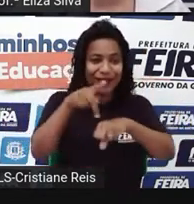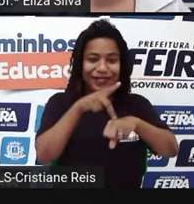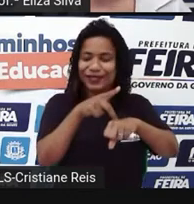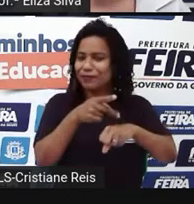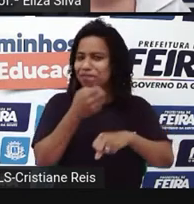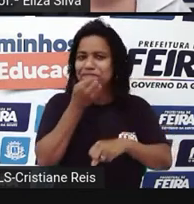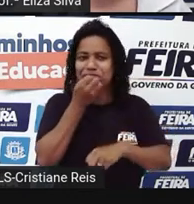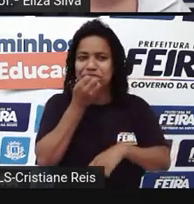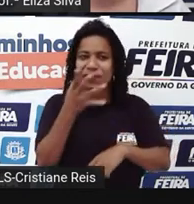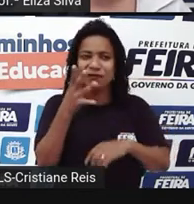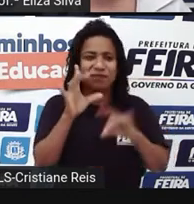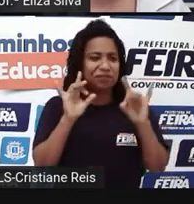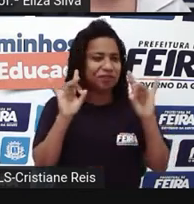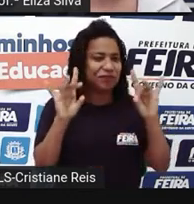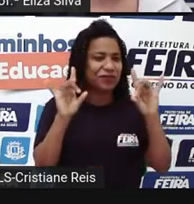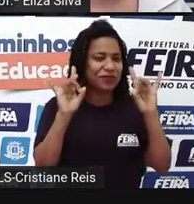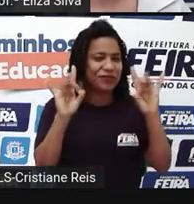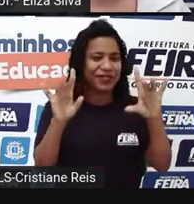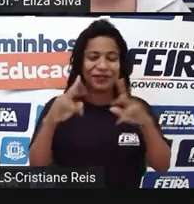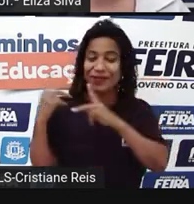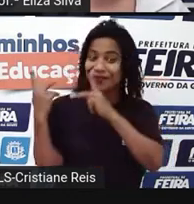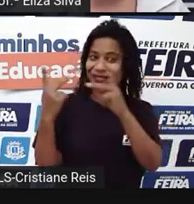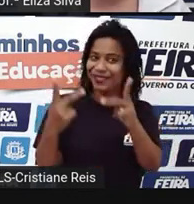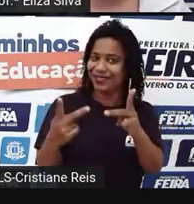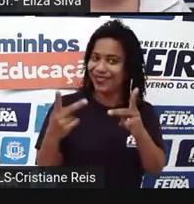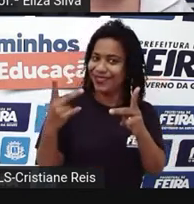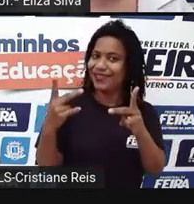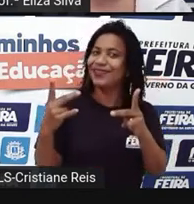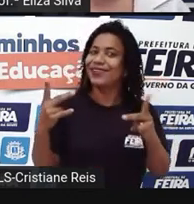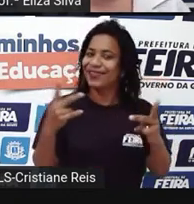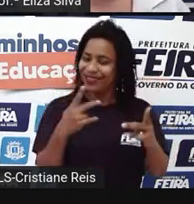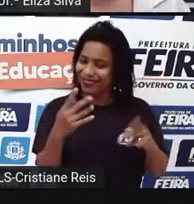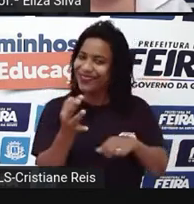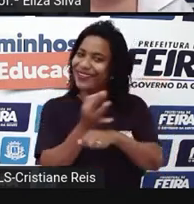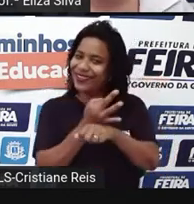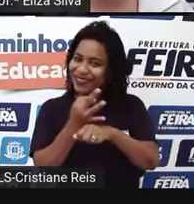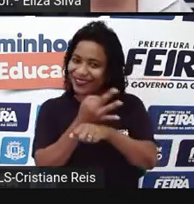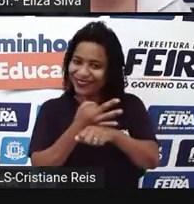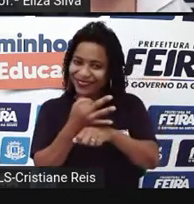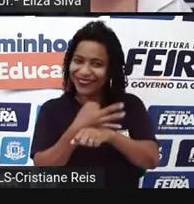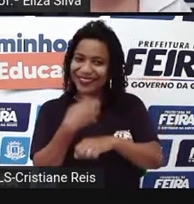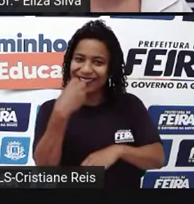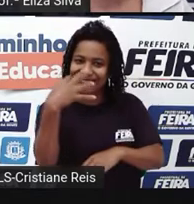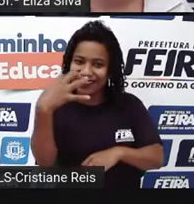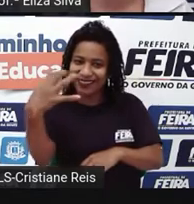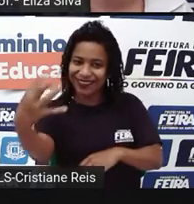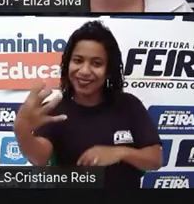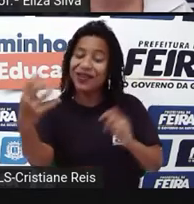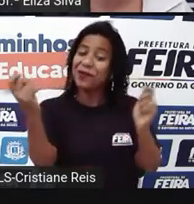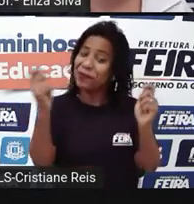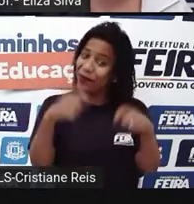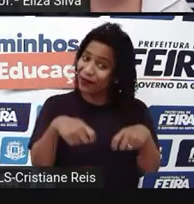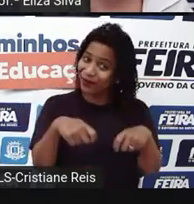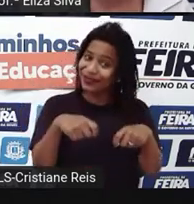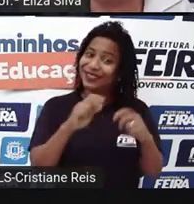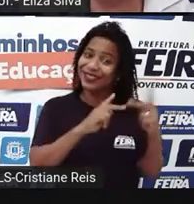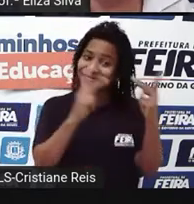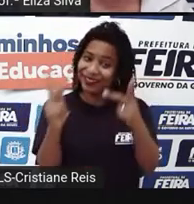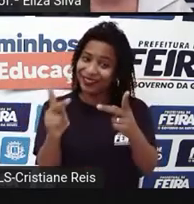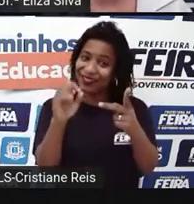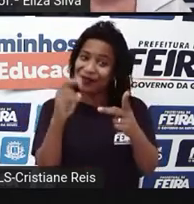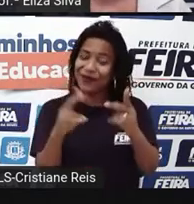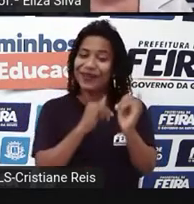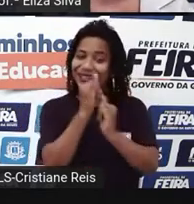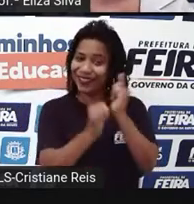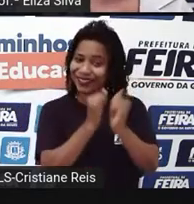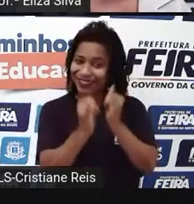exemplo. Escolheram o lugar para vocês viajarem? Lembrem-se de que a viagem também pode ser pela internet, não é verdade?